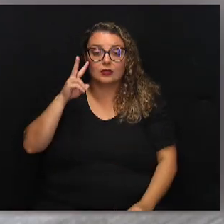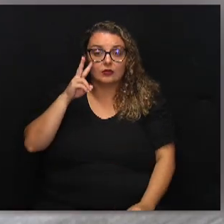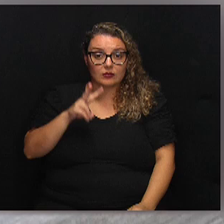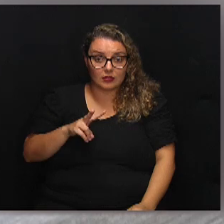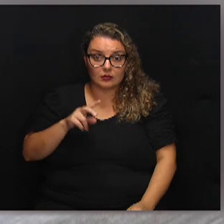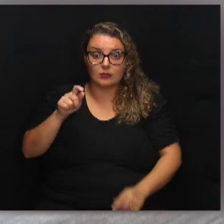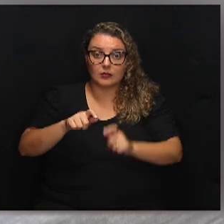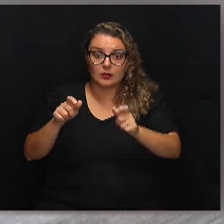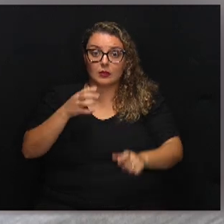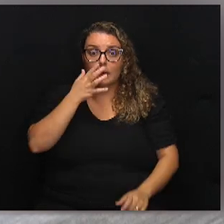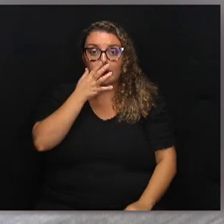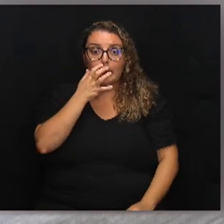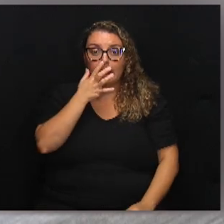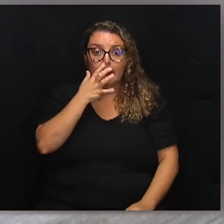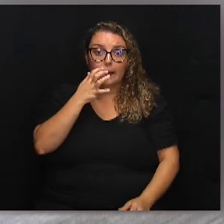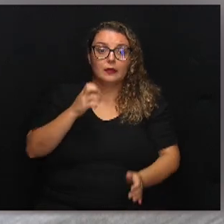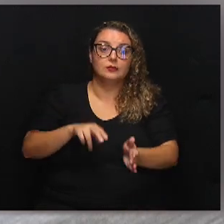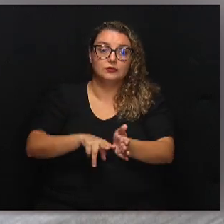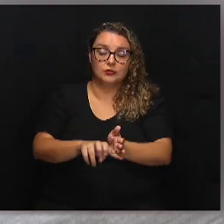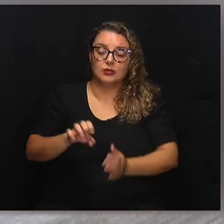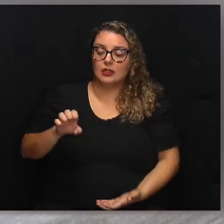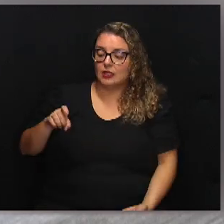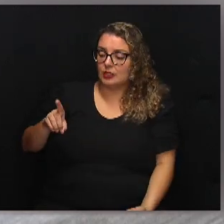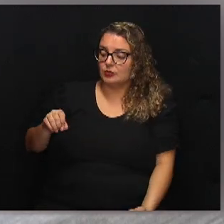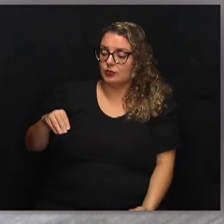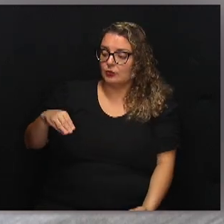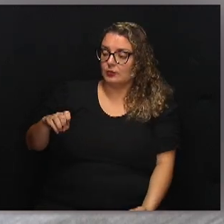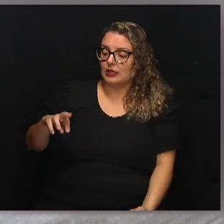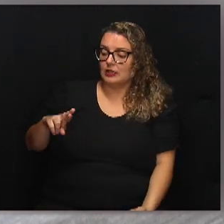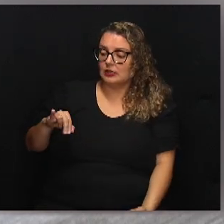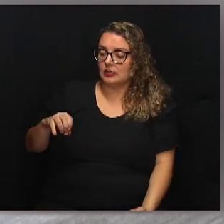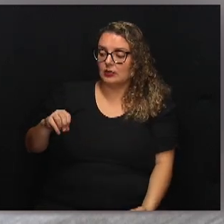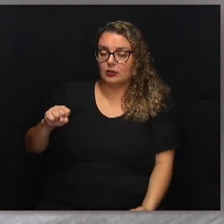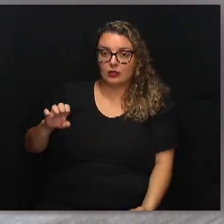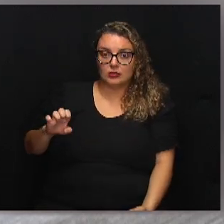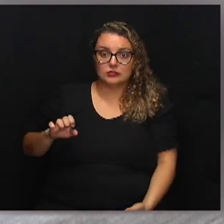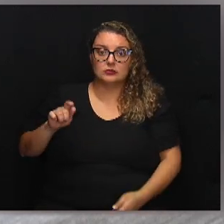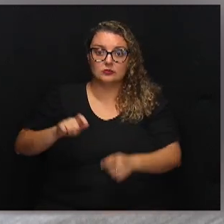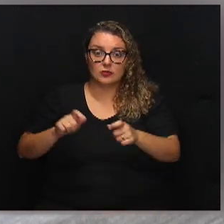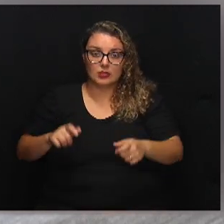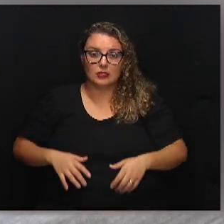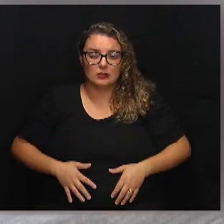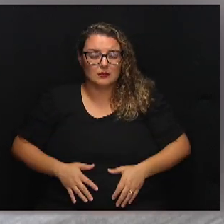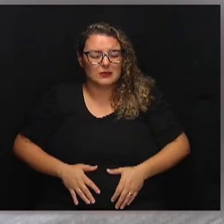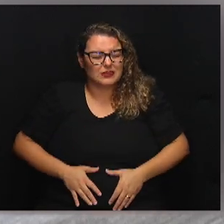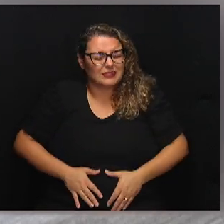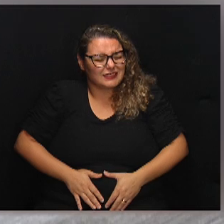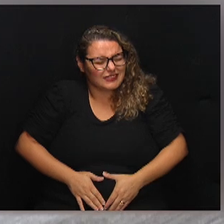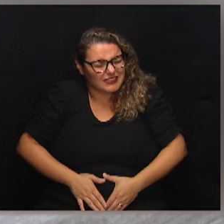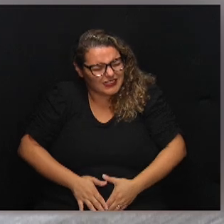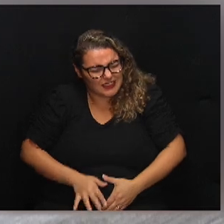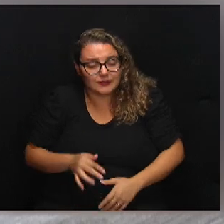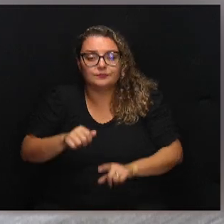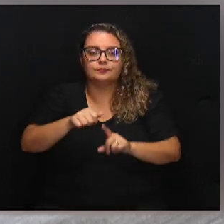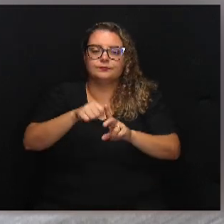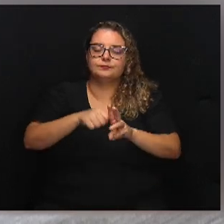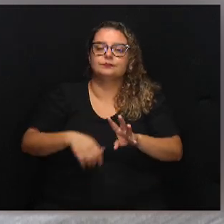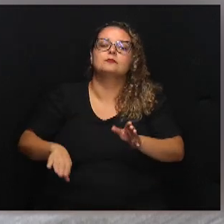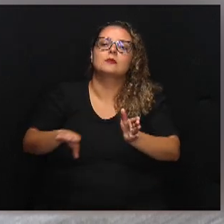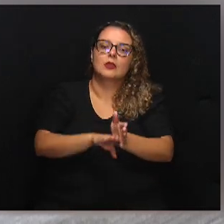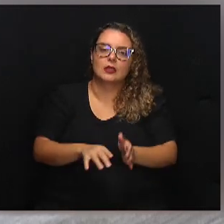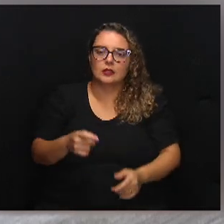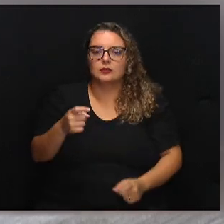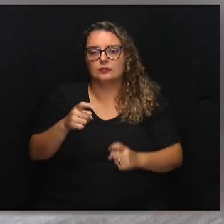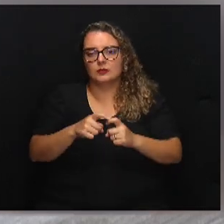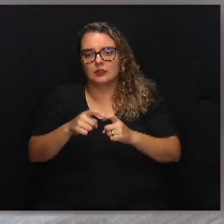pessoas que estão sendo diagnosticadas com endometriose, pessoas que passam por dores fortíssimas mensalmente, chegam no médico,